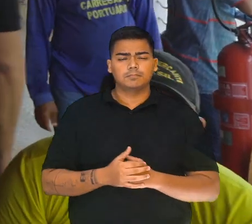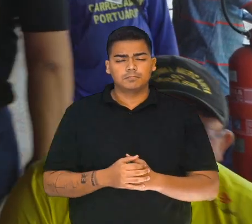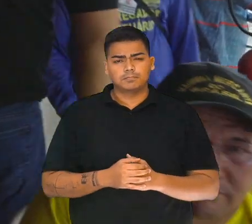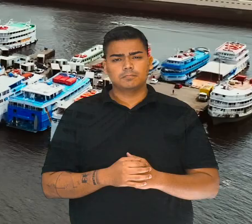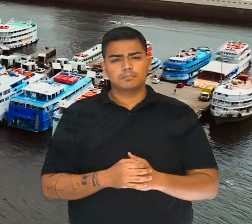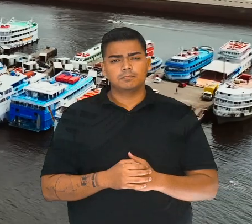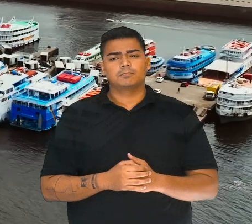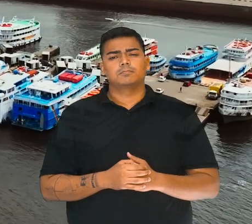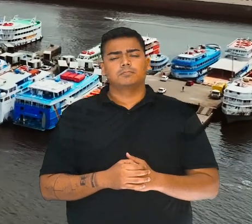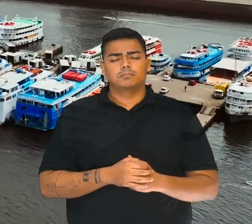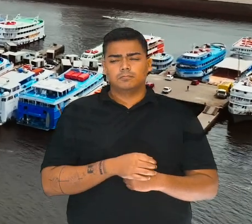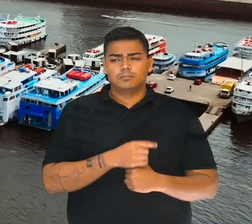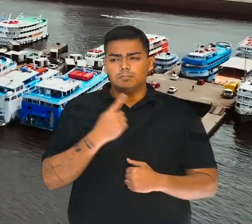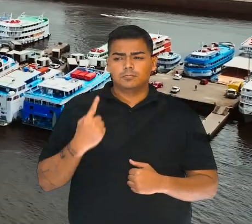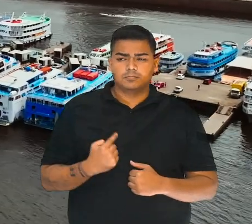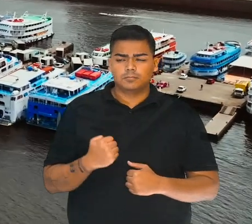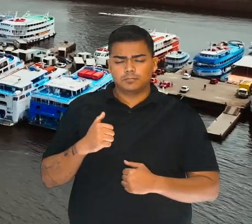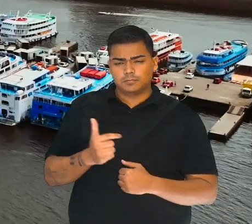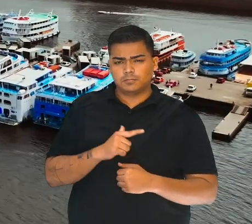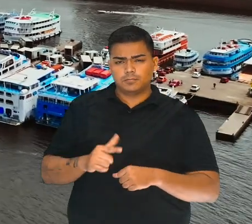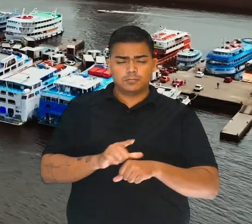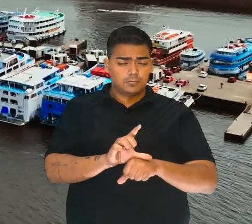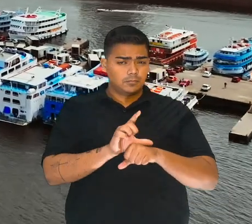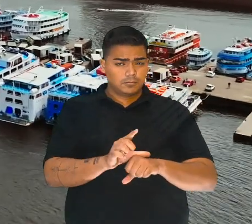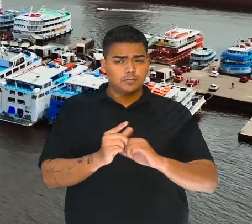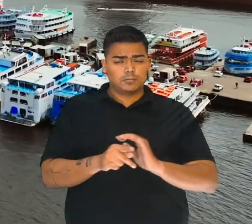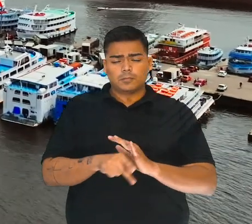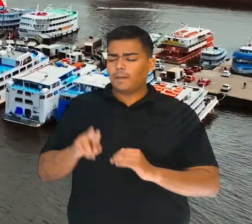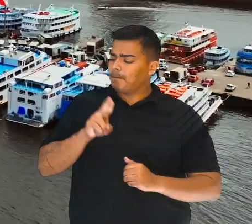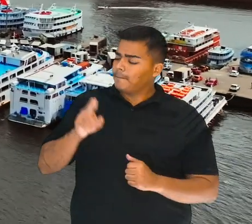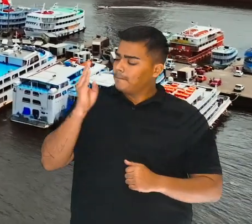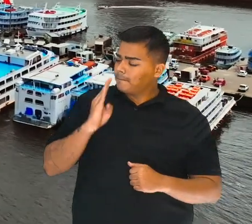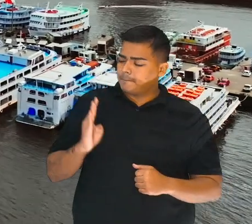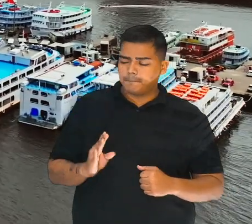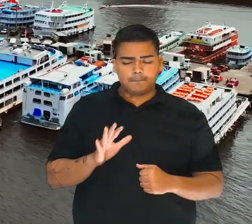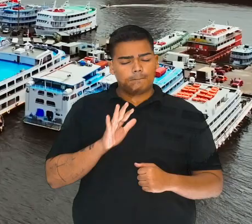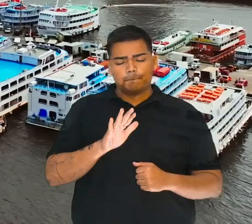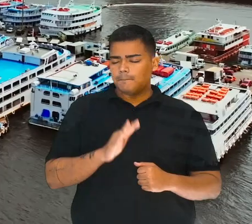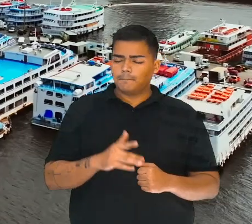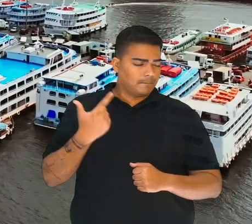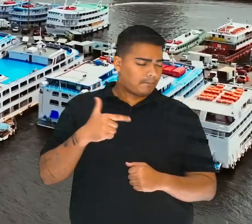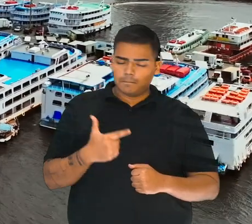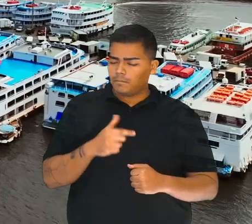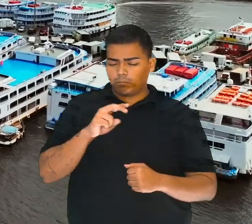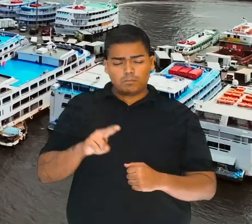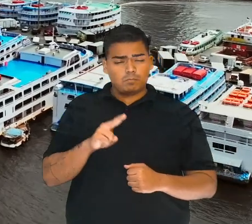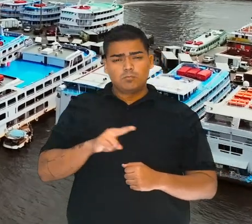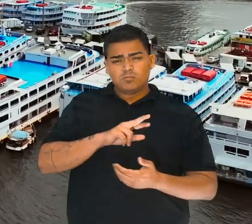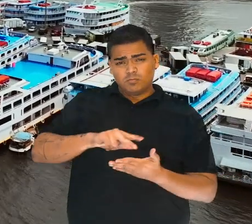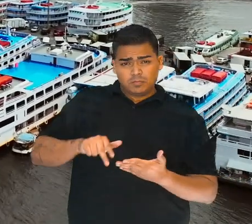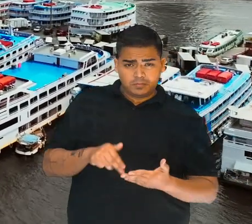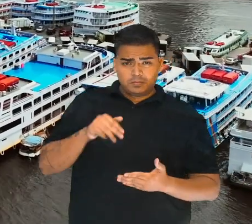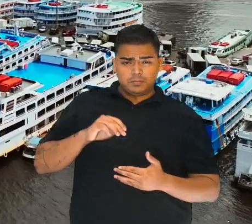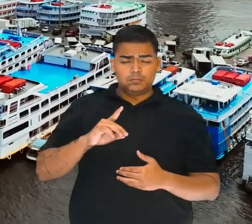passagem. As soluções logísticas que se aplicam para o restante do Brasil, em geral, não funcionam quando são tanto